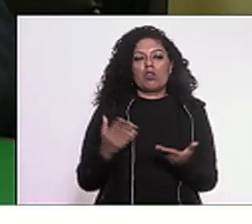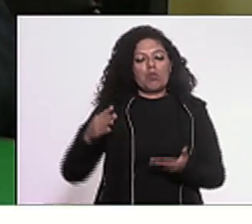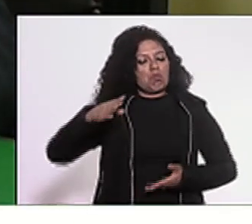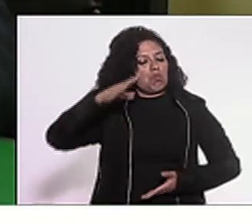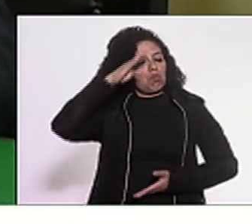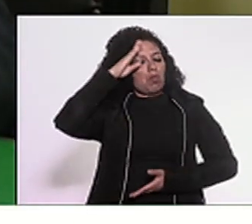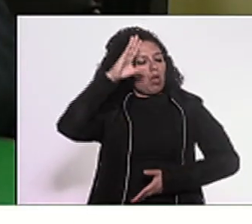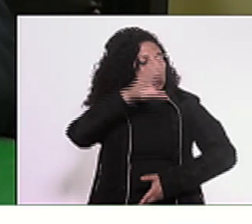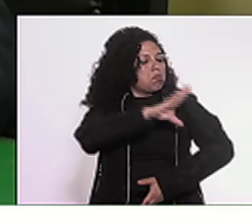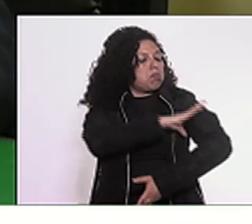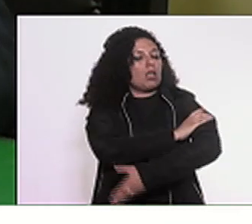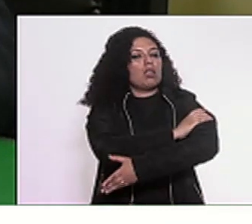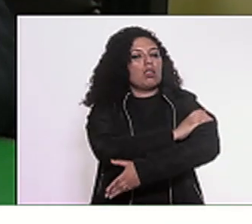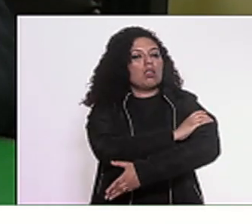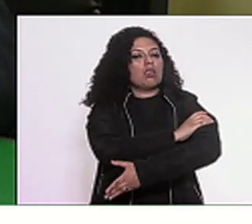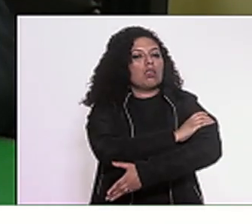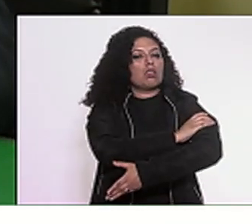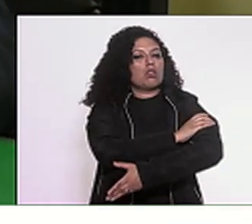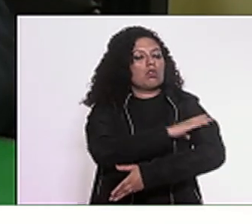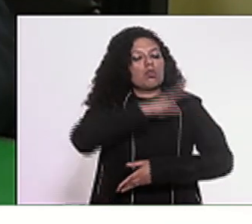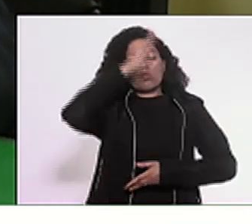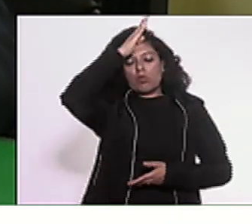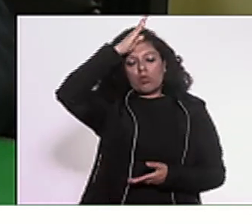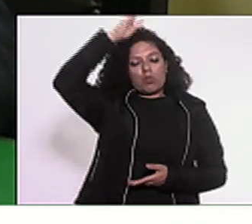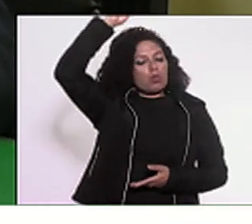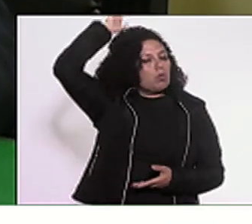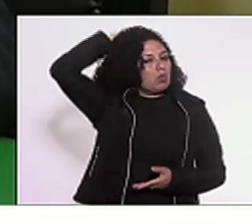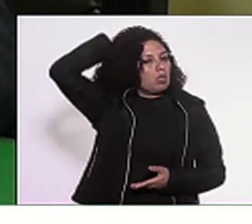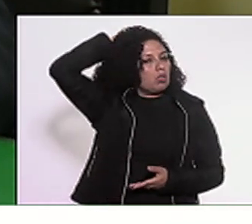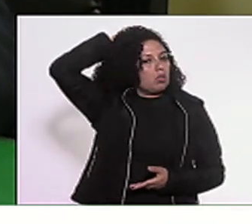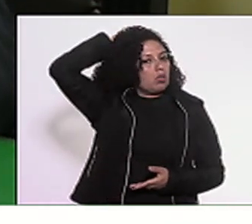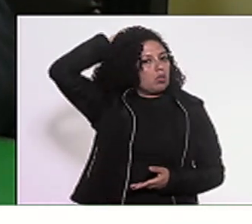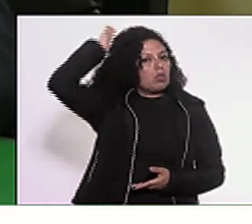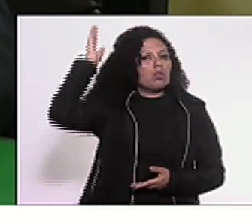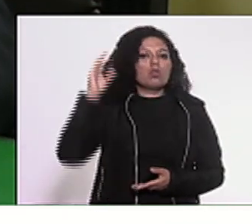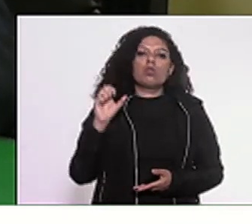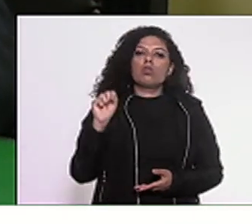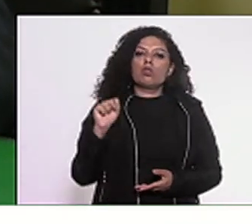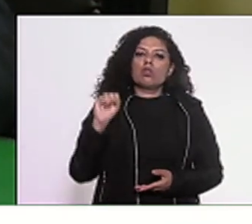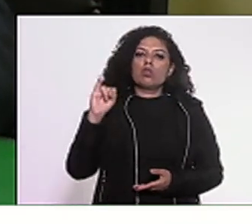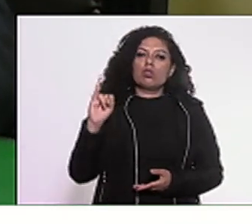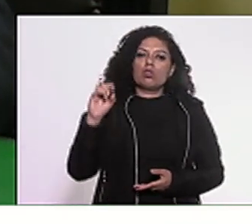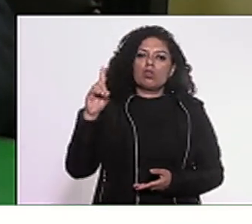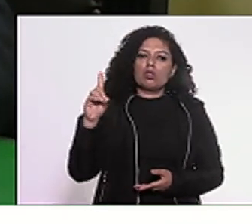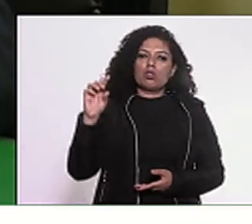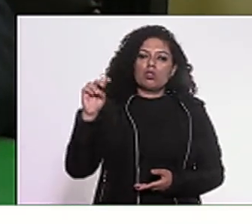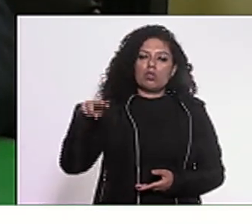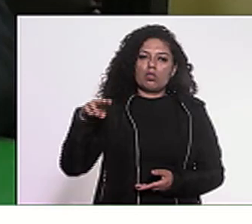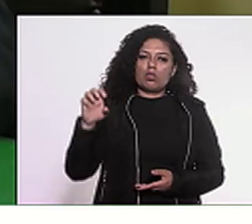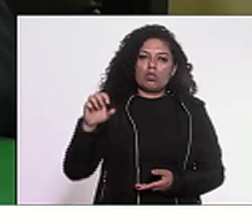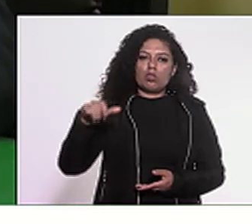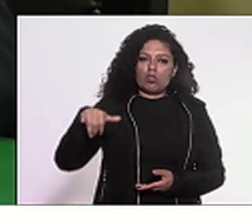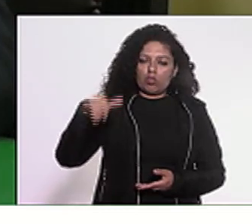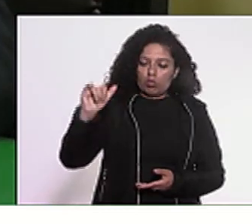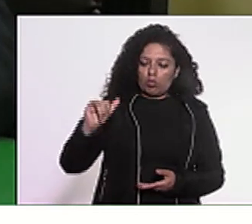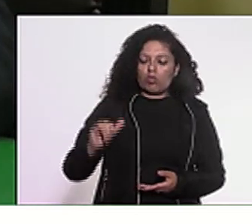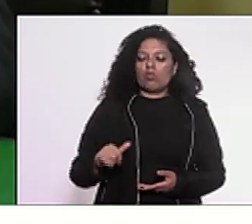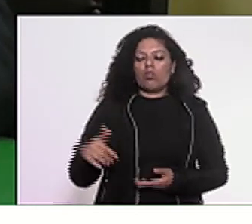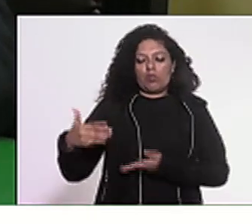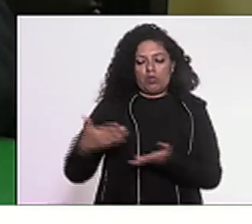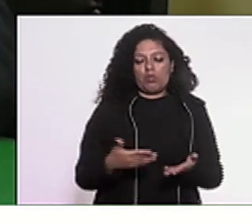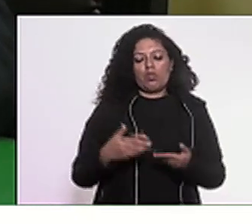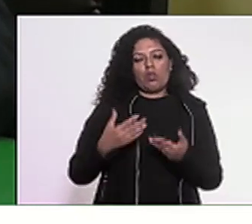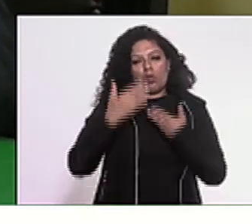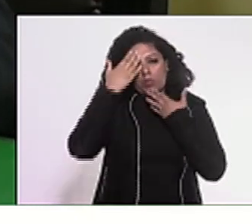coronel do Bombeiro, Sidney da Silva. agradecer a presença do senhor, a paciência,